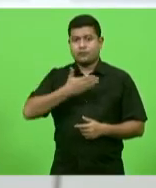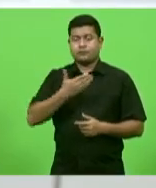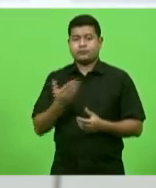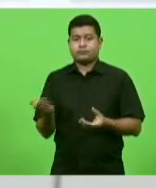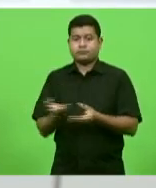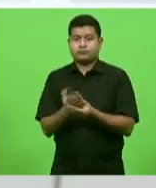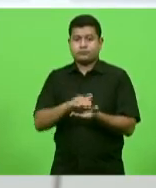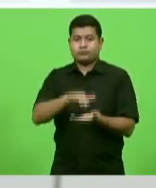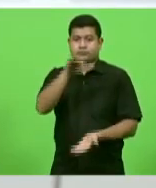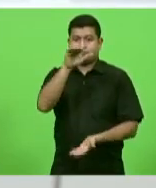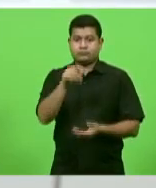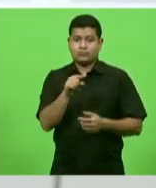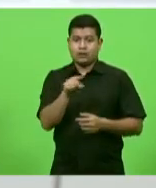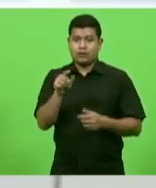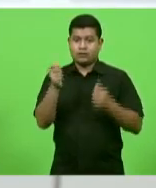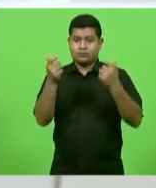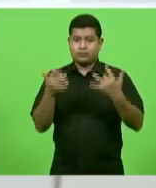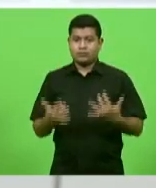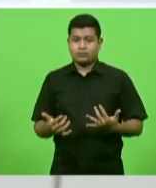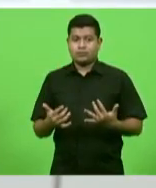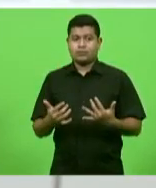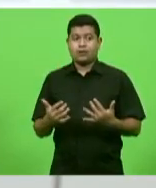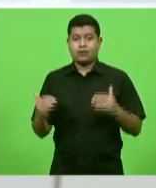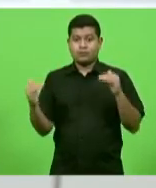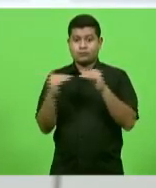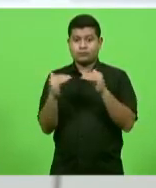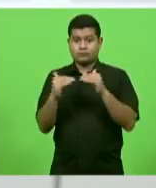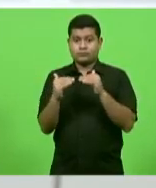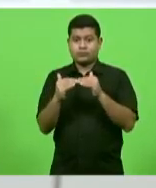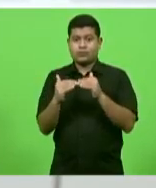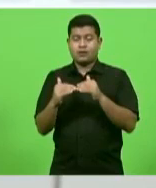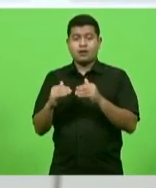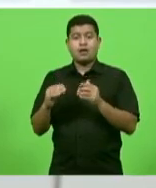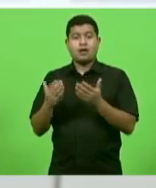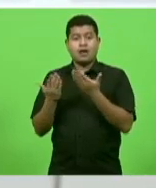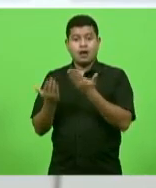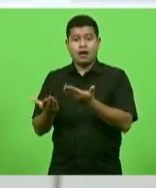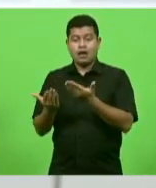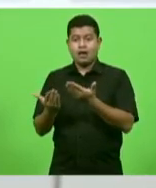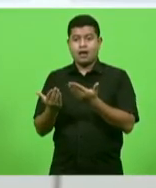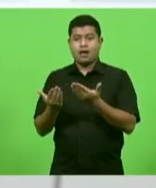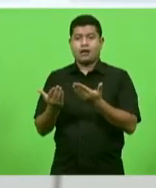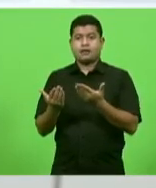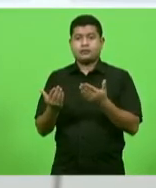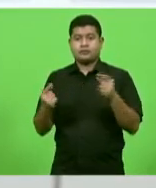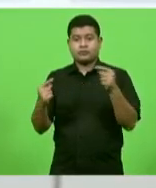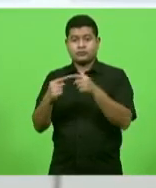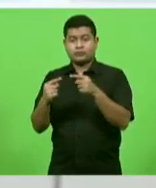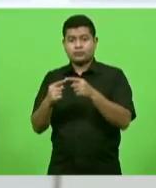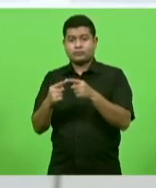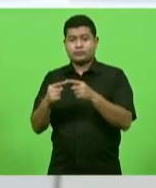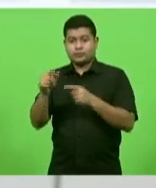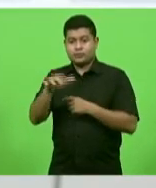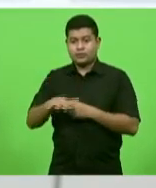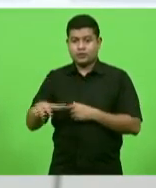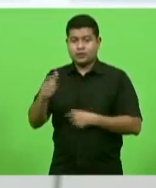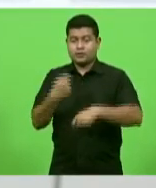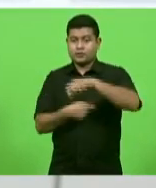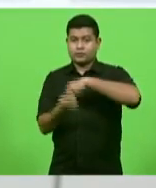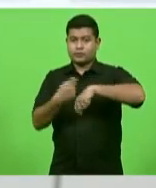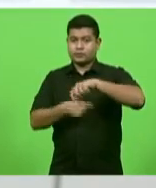qualquer conformidade legal com a cintura ações dirigidas ao senhor Carlos Moisés no âmbito dos trâmites administrativos